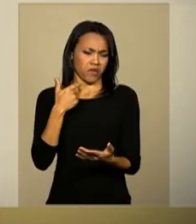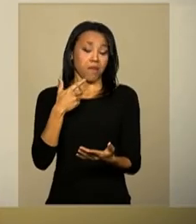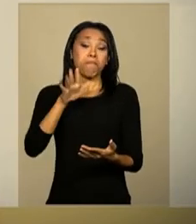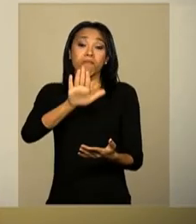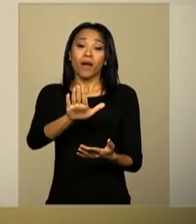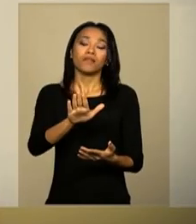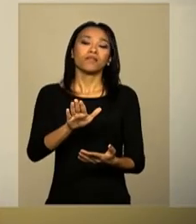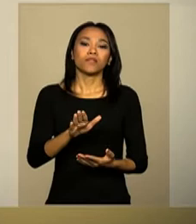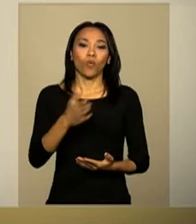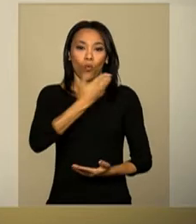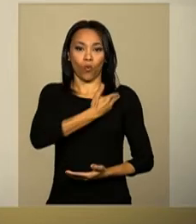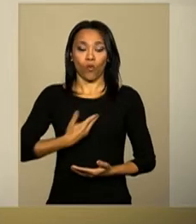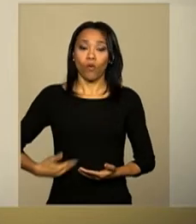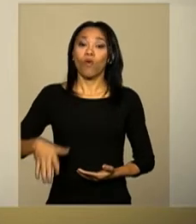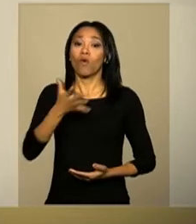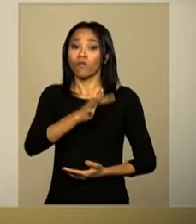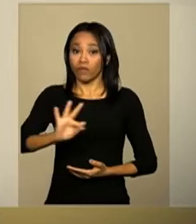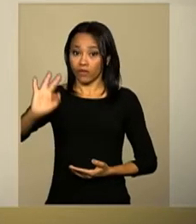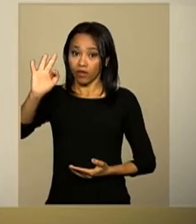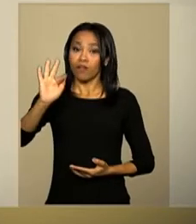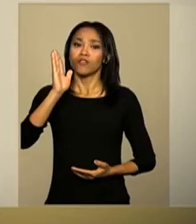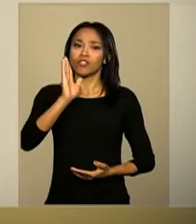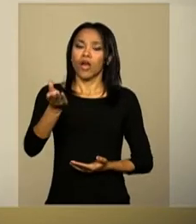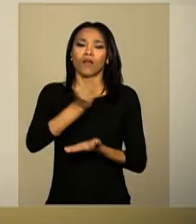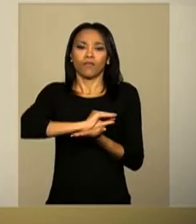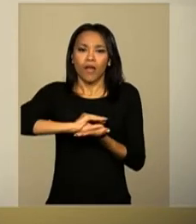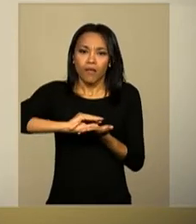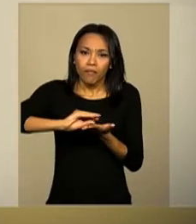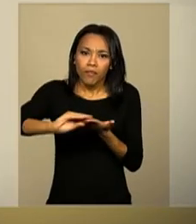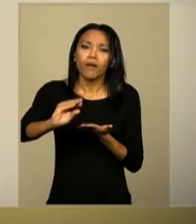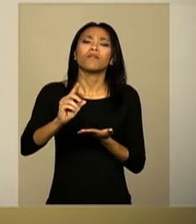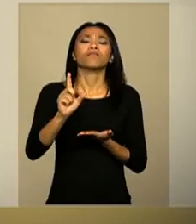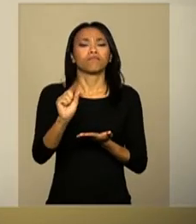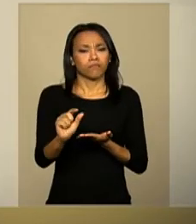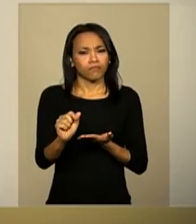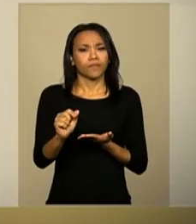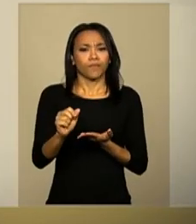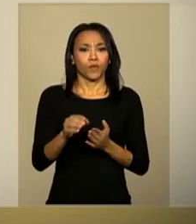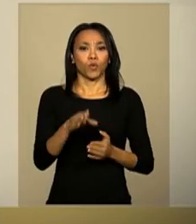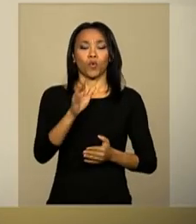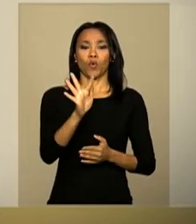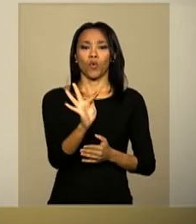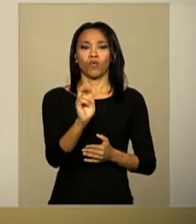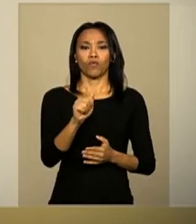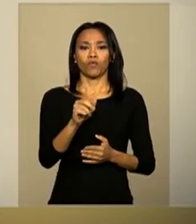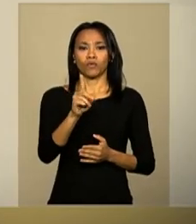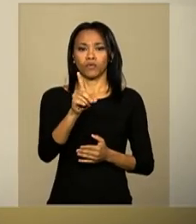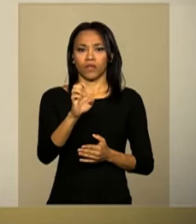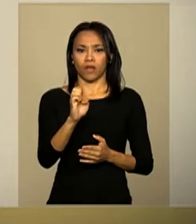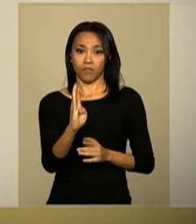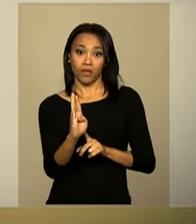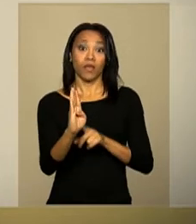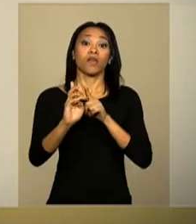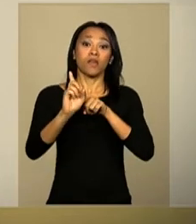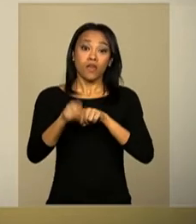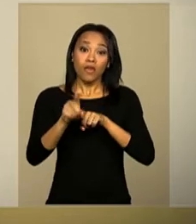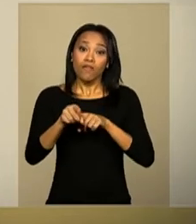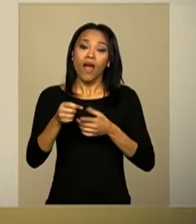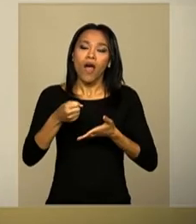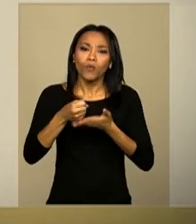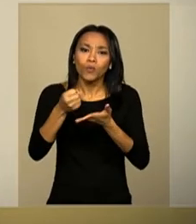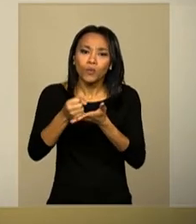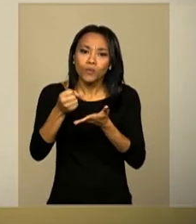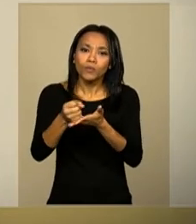sabe mas o governo federal Repassa recursos do fundeb o fundo de Desenvolvimento